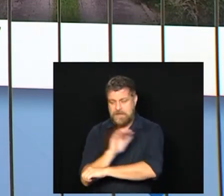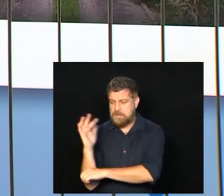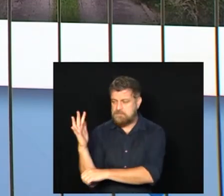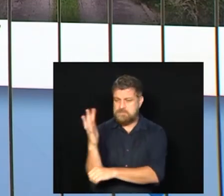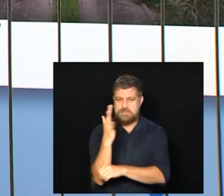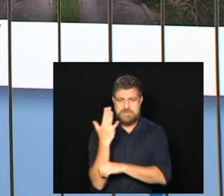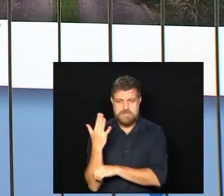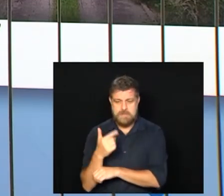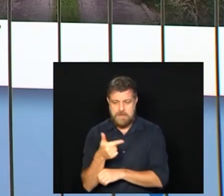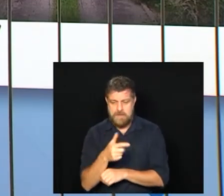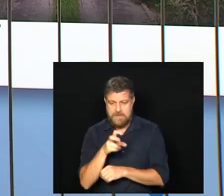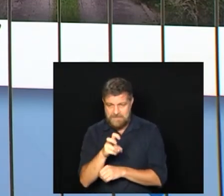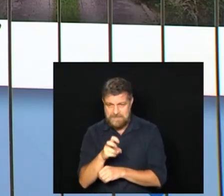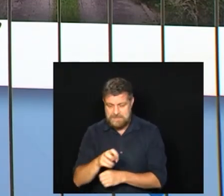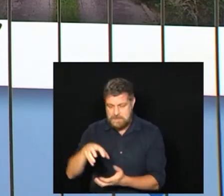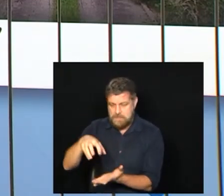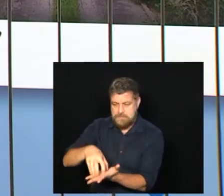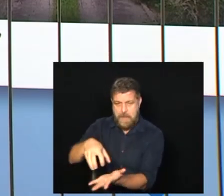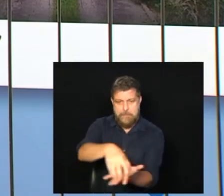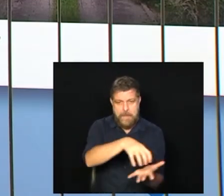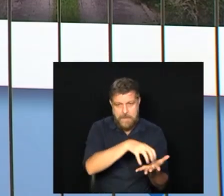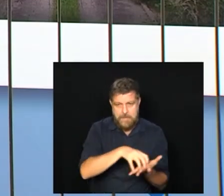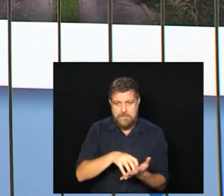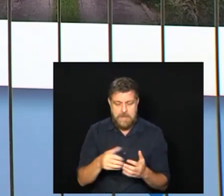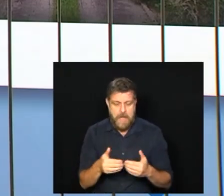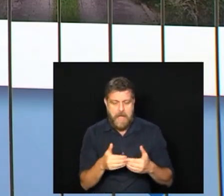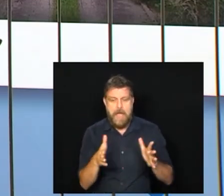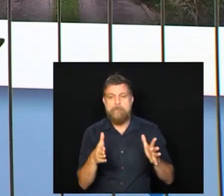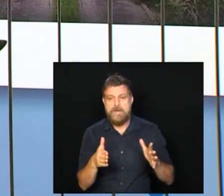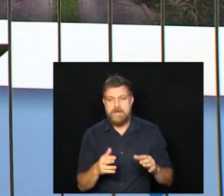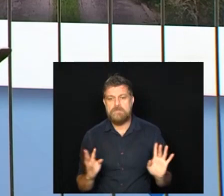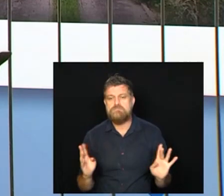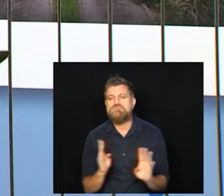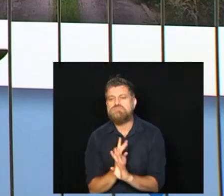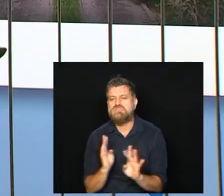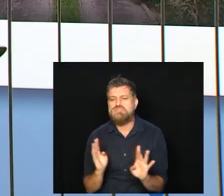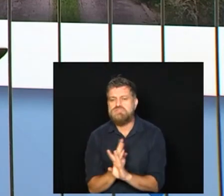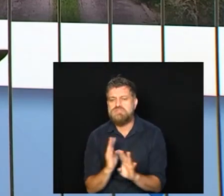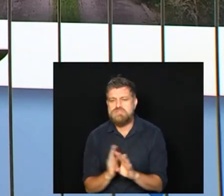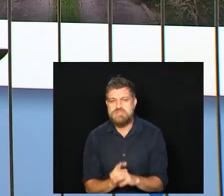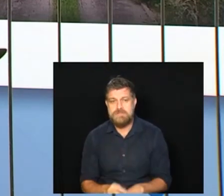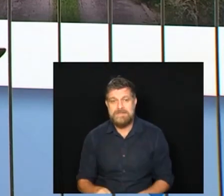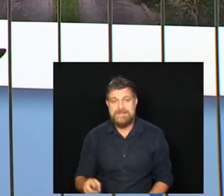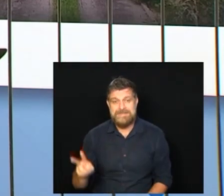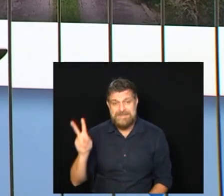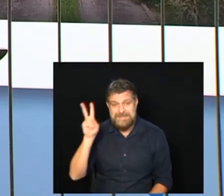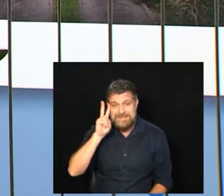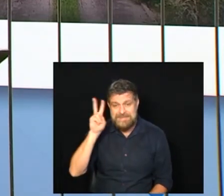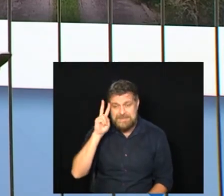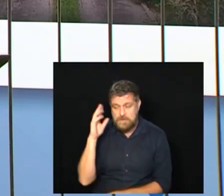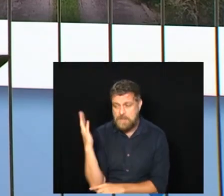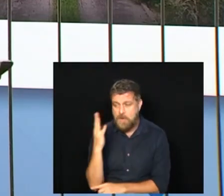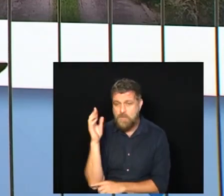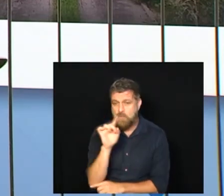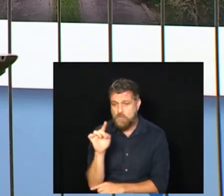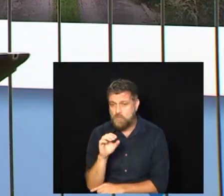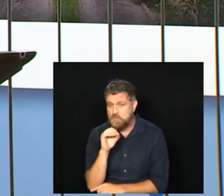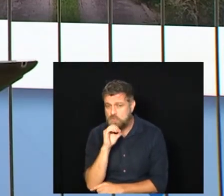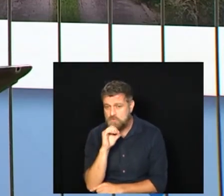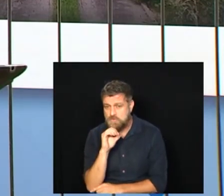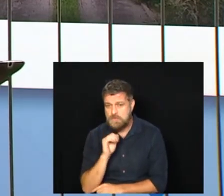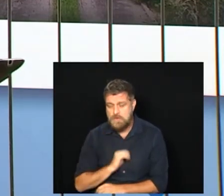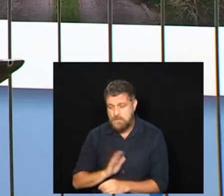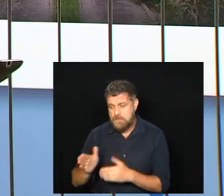os 25 parques e bosques estarão abertos. Só na segunda-feira que o Bosque do Jequitibás não abre,